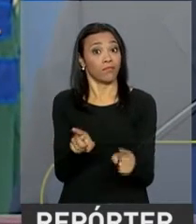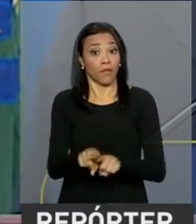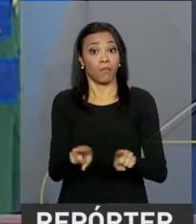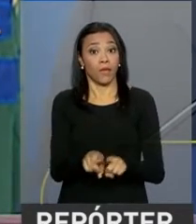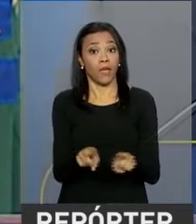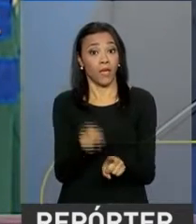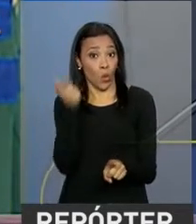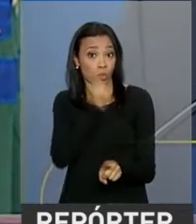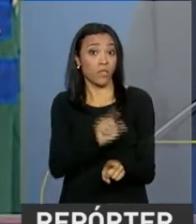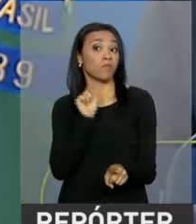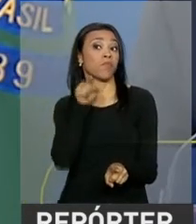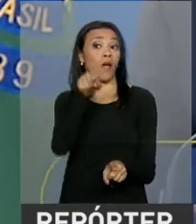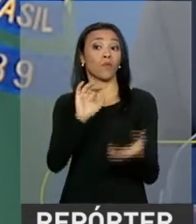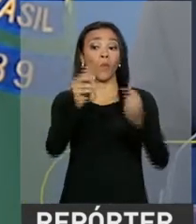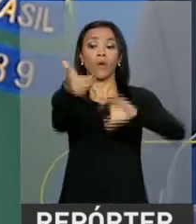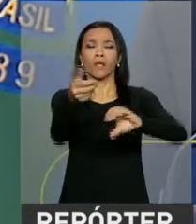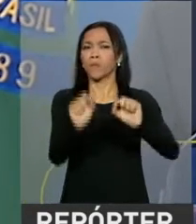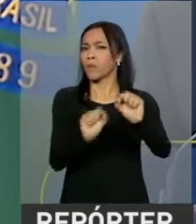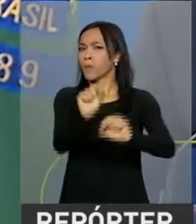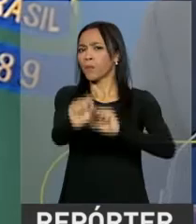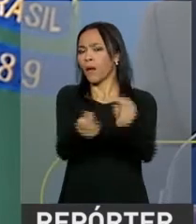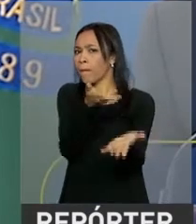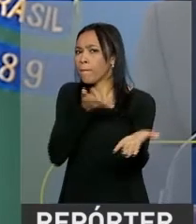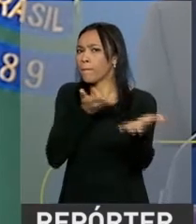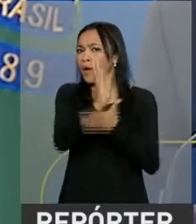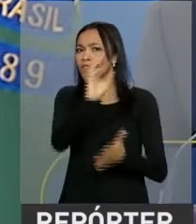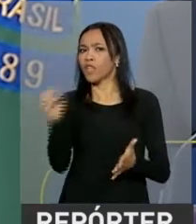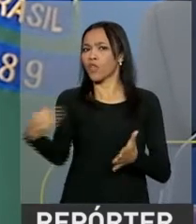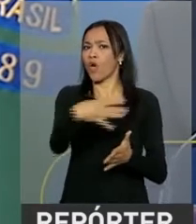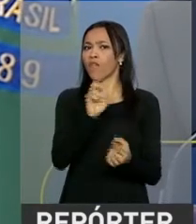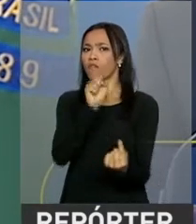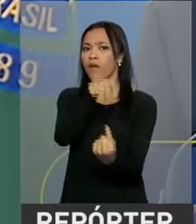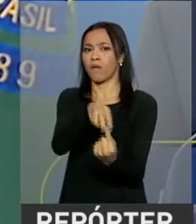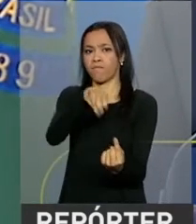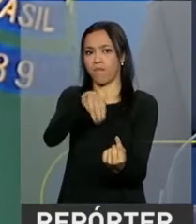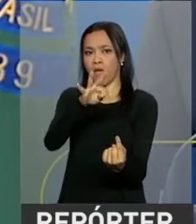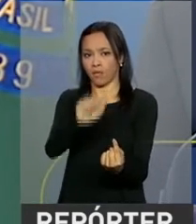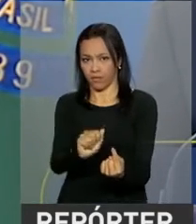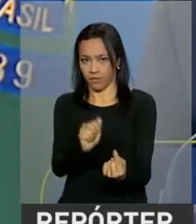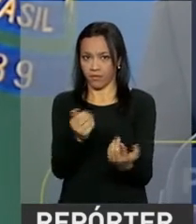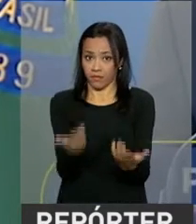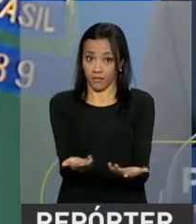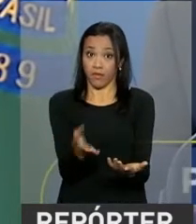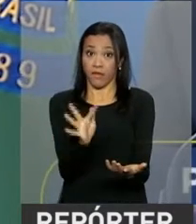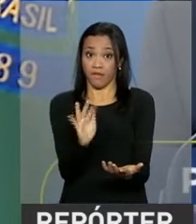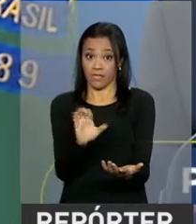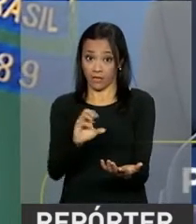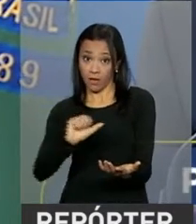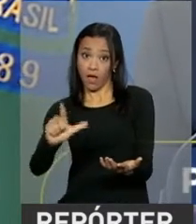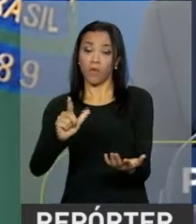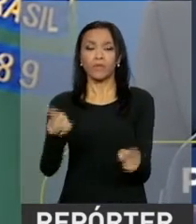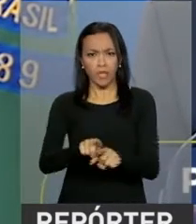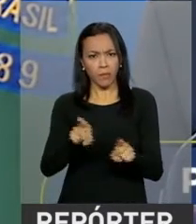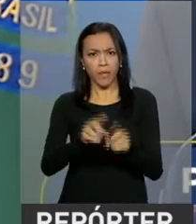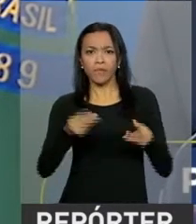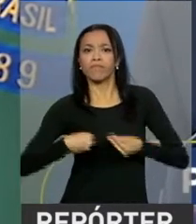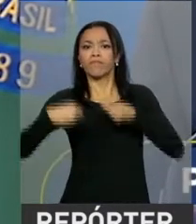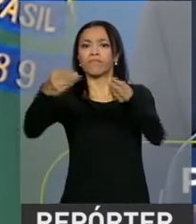Obtivemos no Congresso a aprovação da nova meta fiscal e estamos caminhando também ao